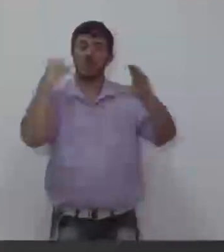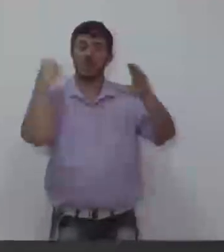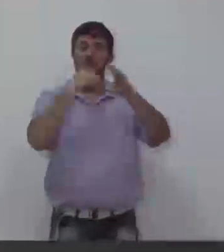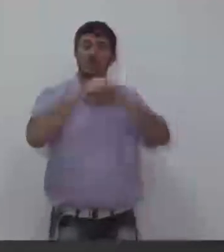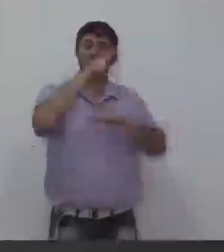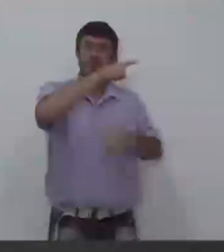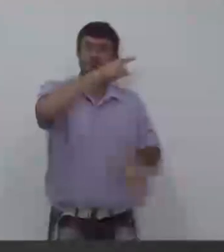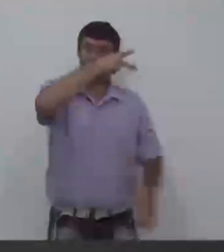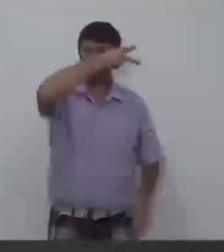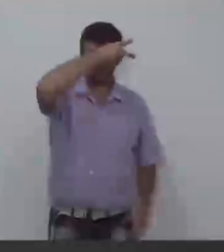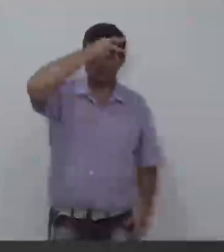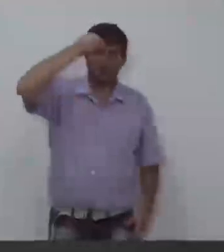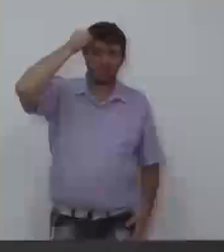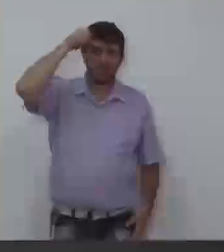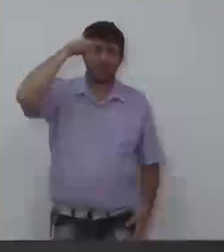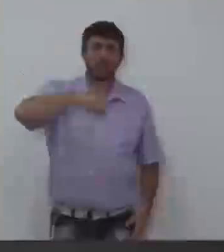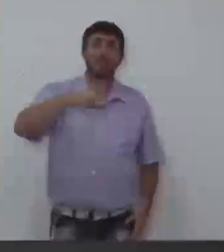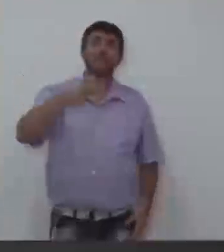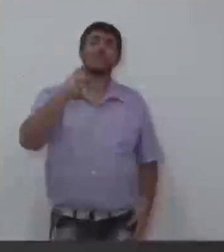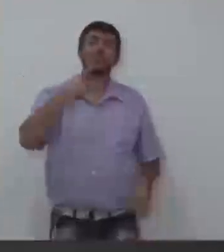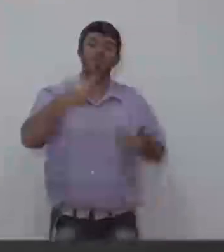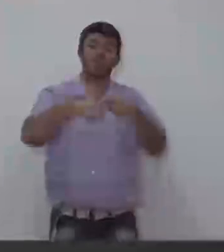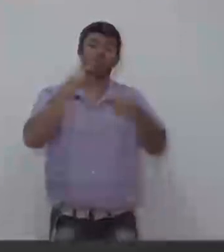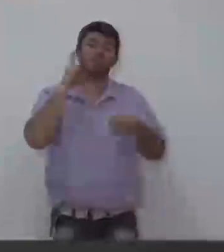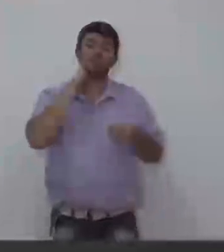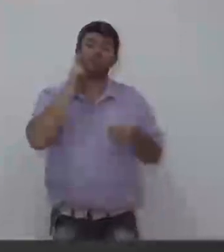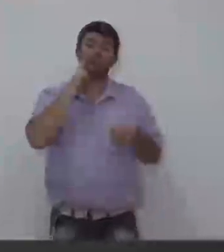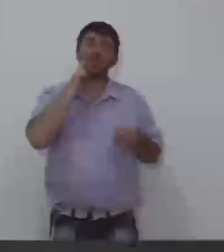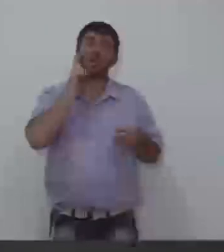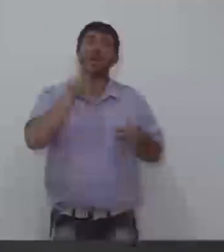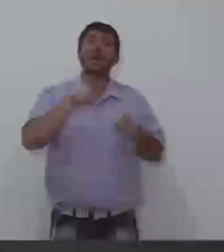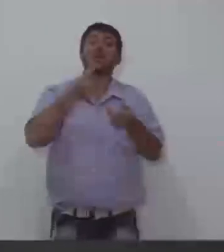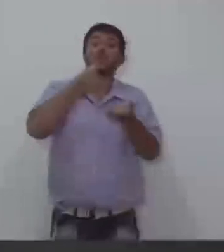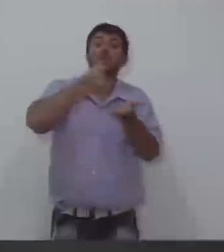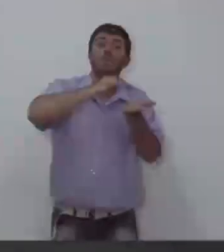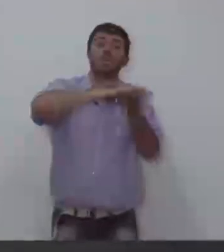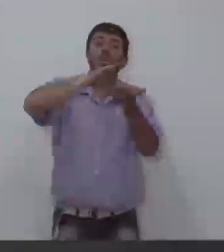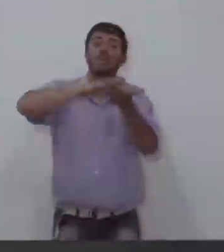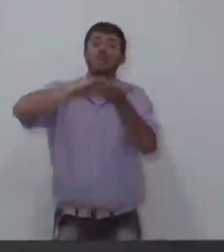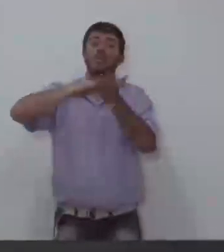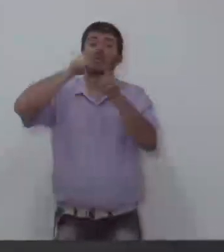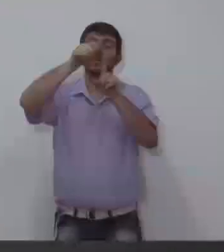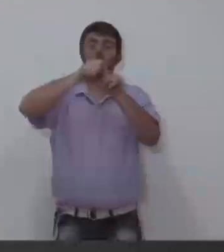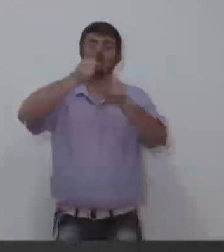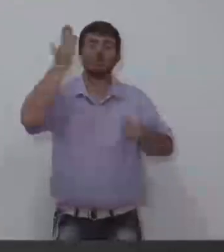relativo ao balancete financeiro de receitas e despesas referente ao mês de outubro de 2019.